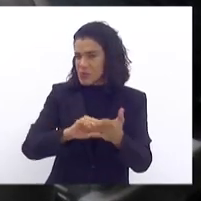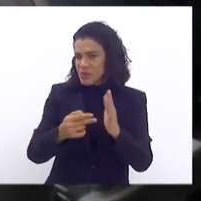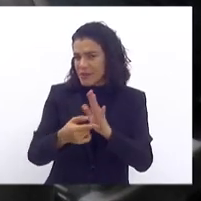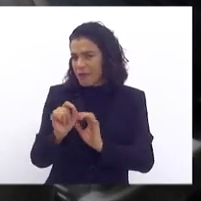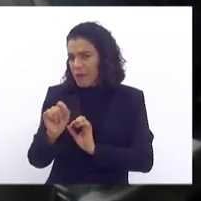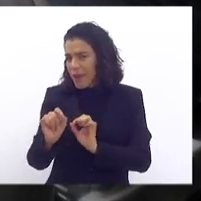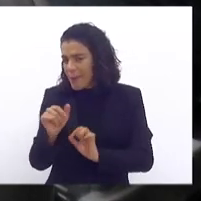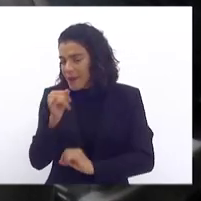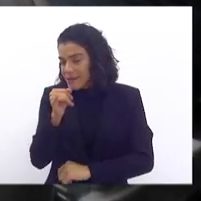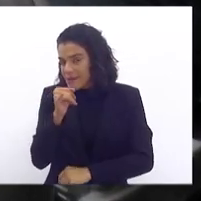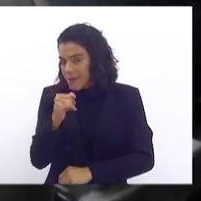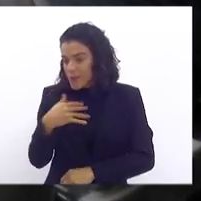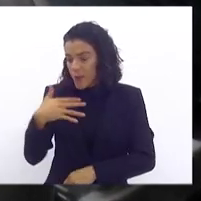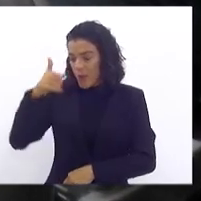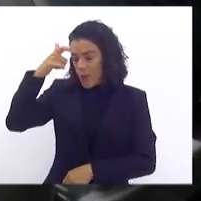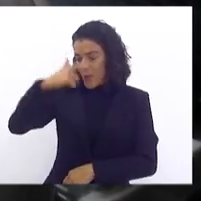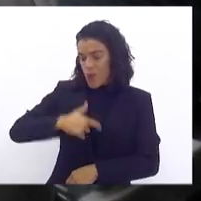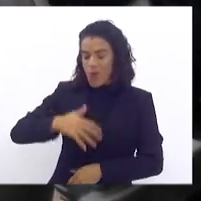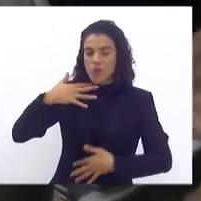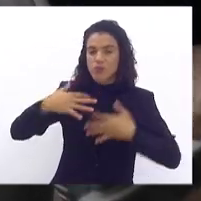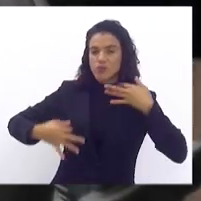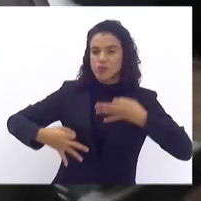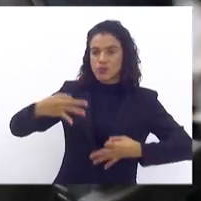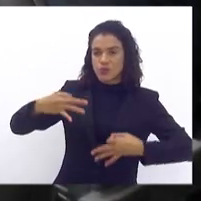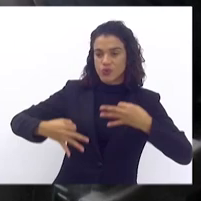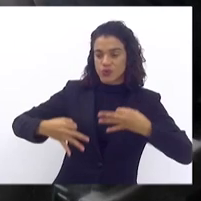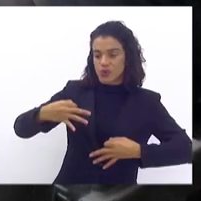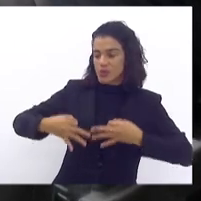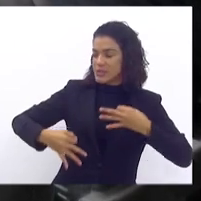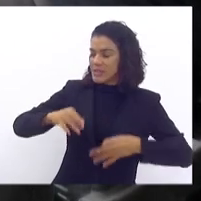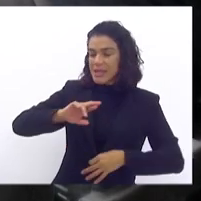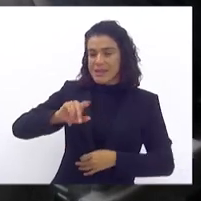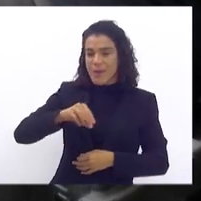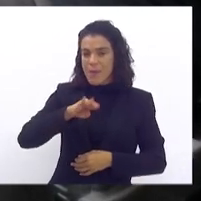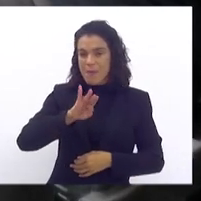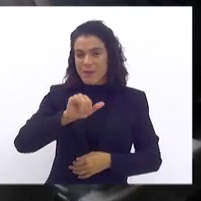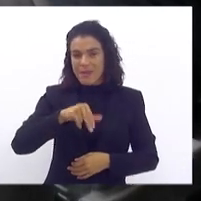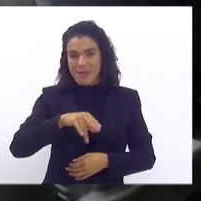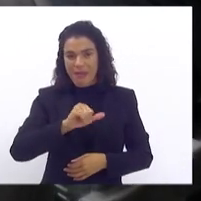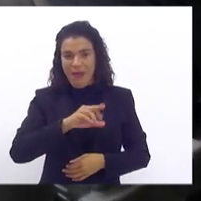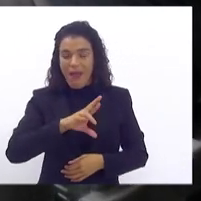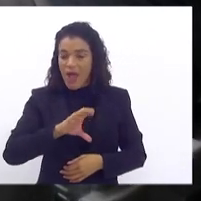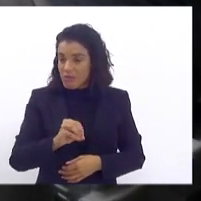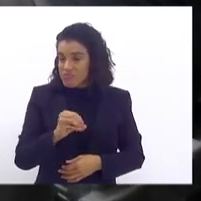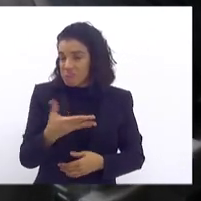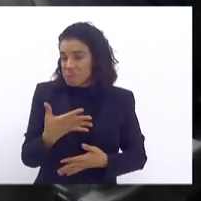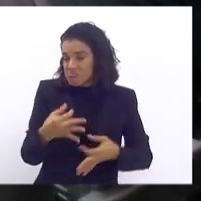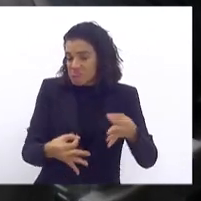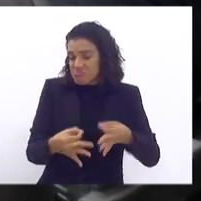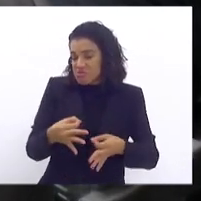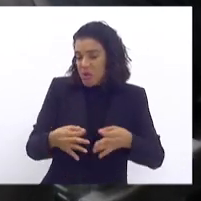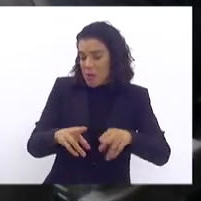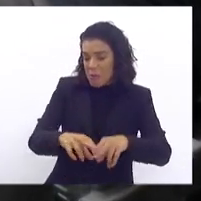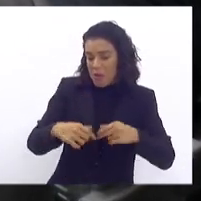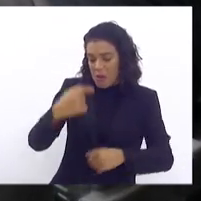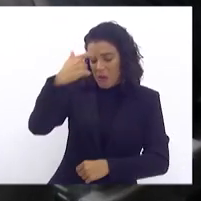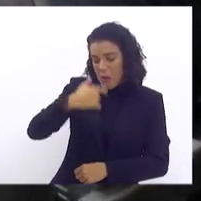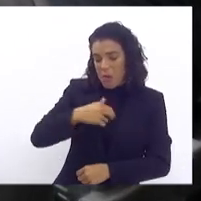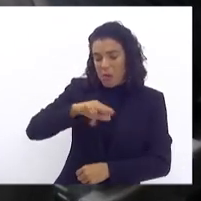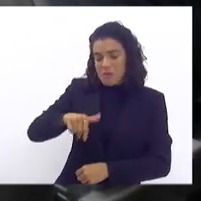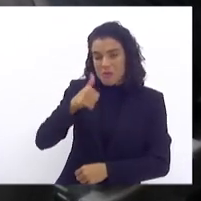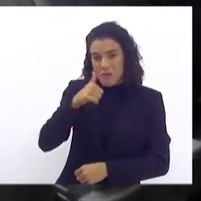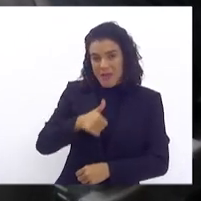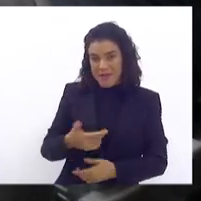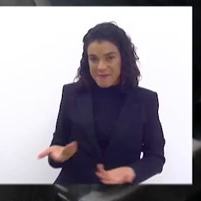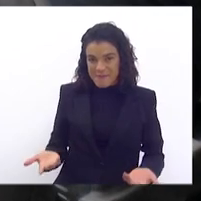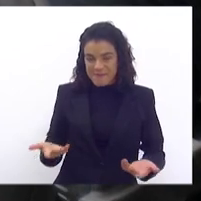não possa ter uma juíza ou um juiz não binário me julgando pelo fato de eu ser mulher e só ser julgada por mulher.